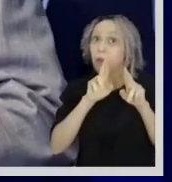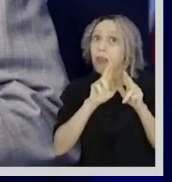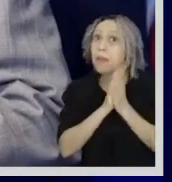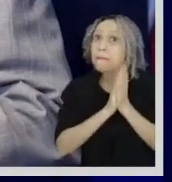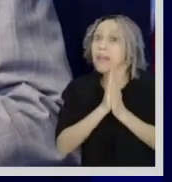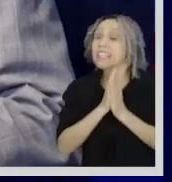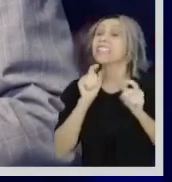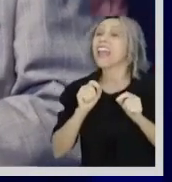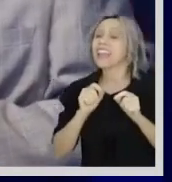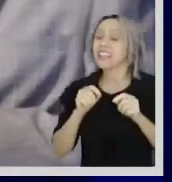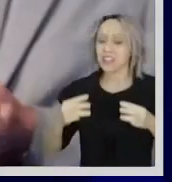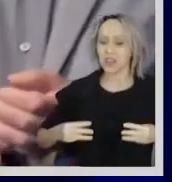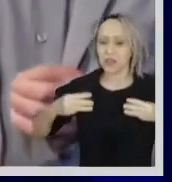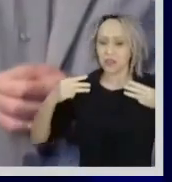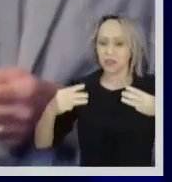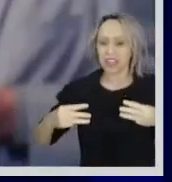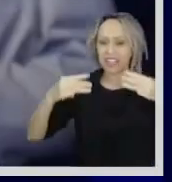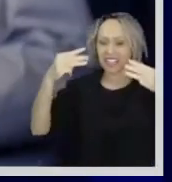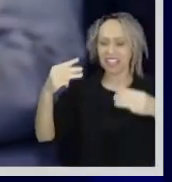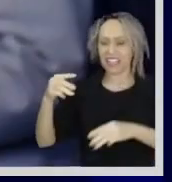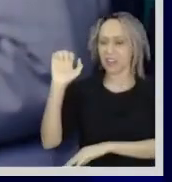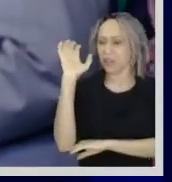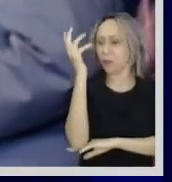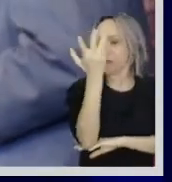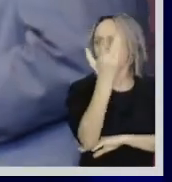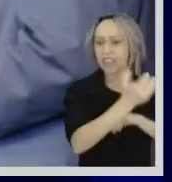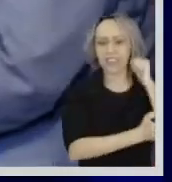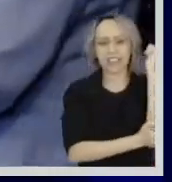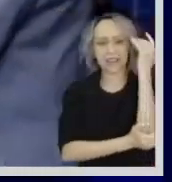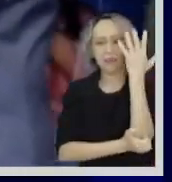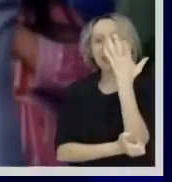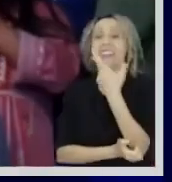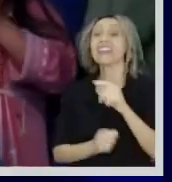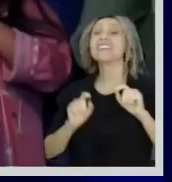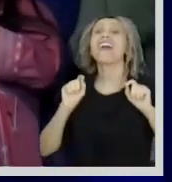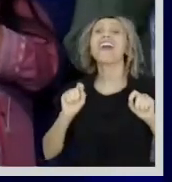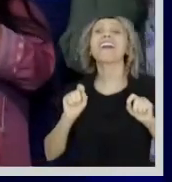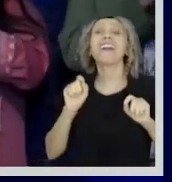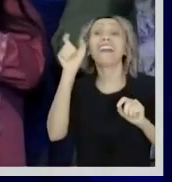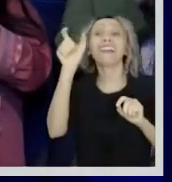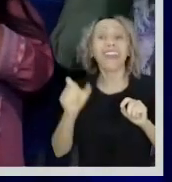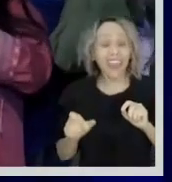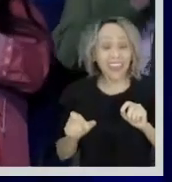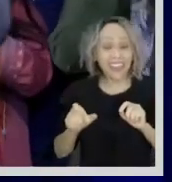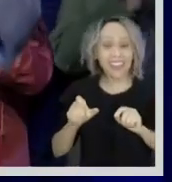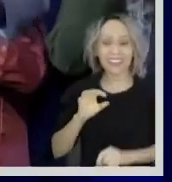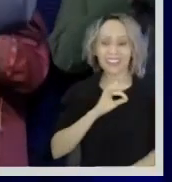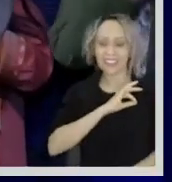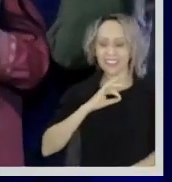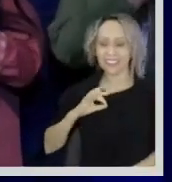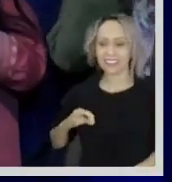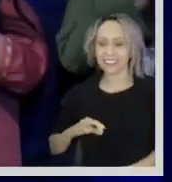investimentos externos, e ela tem também investimentos privados nacionais. E isso acaba ampliando ali o leque